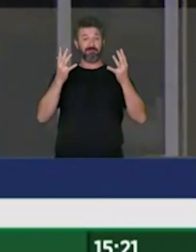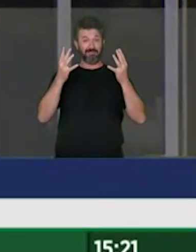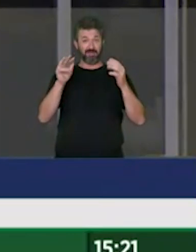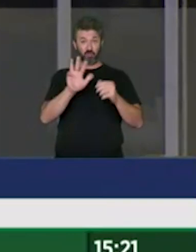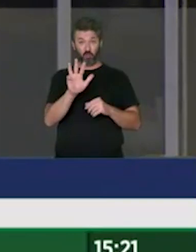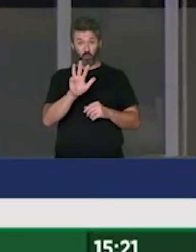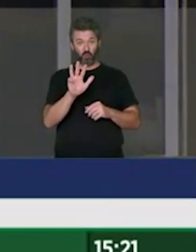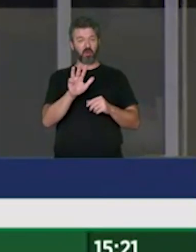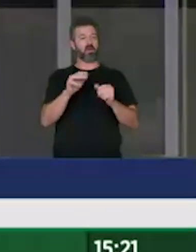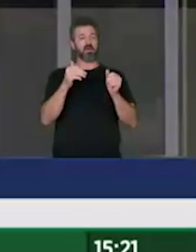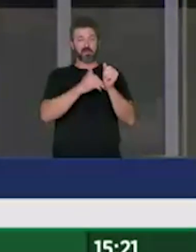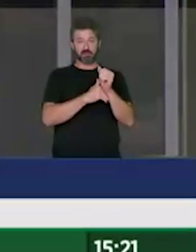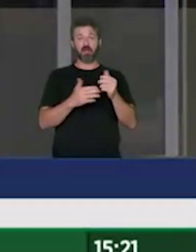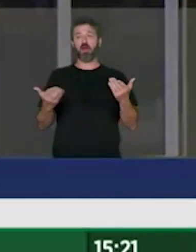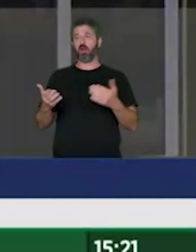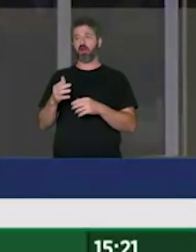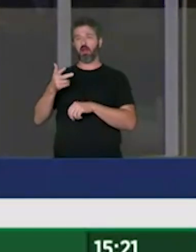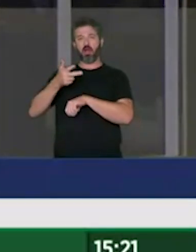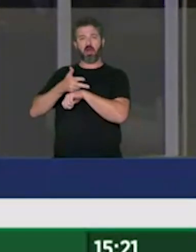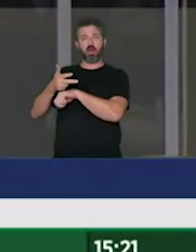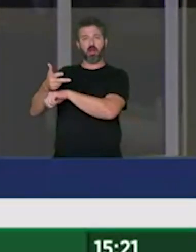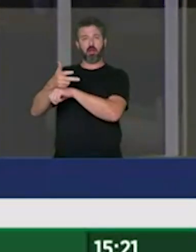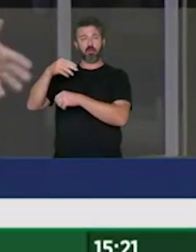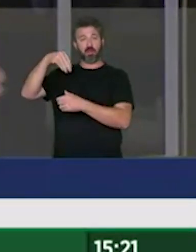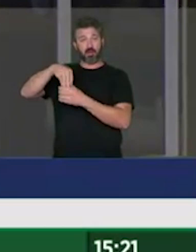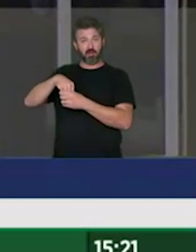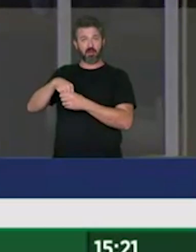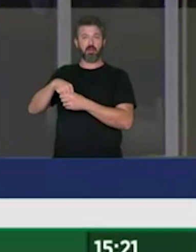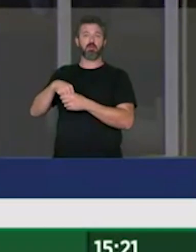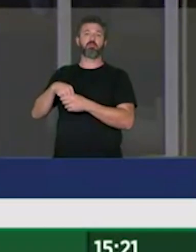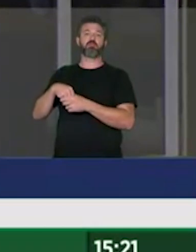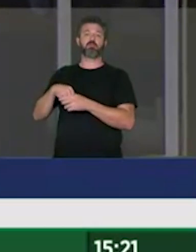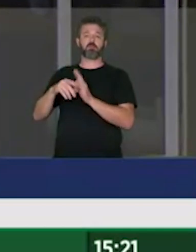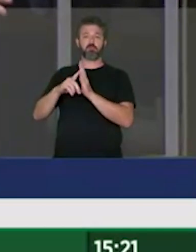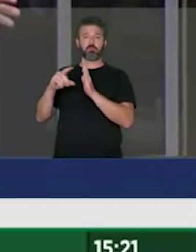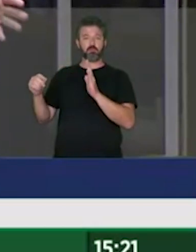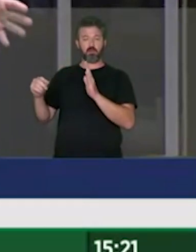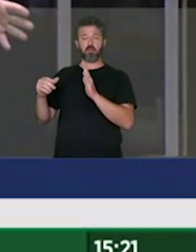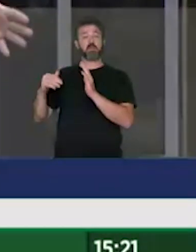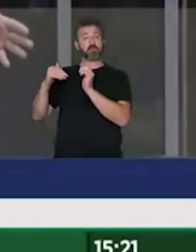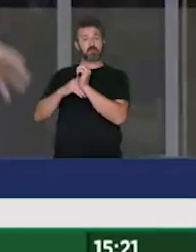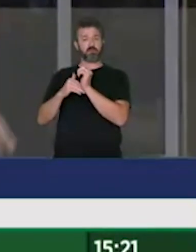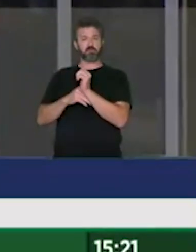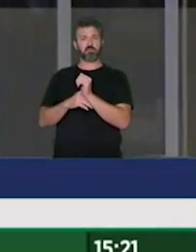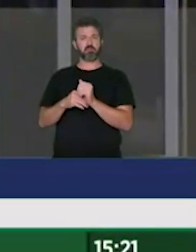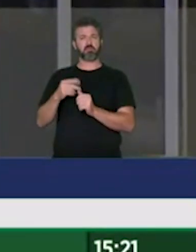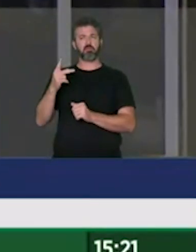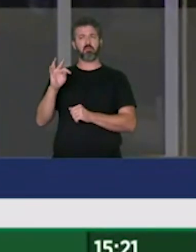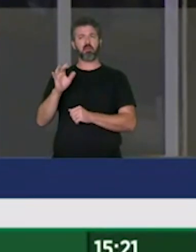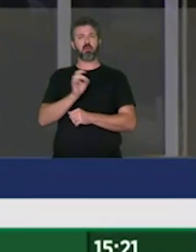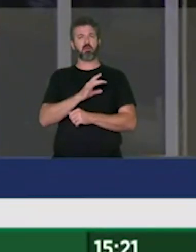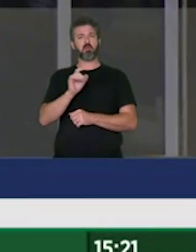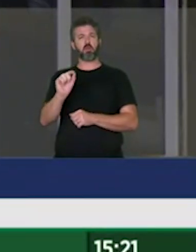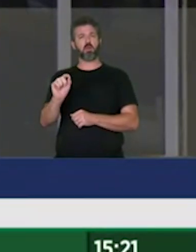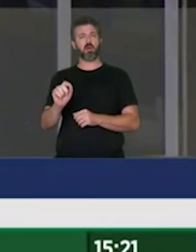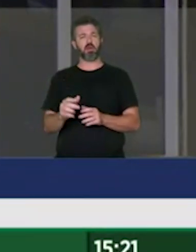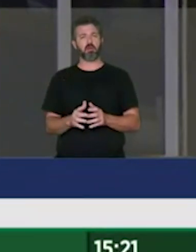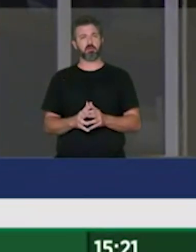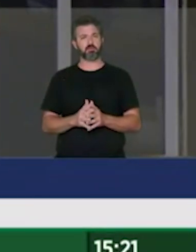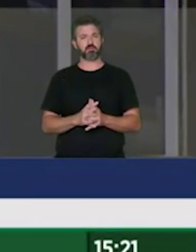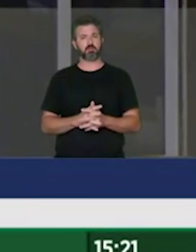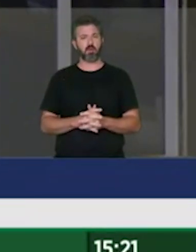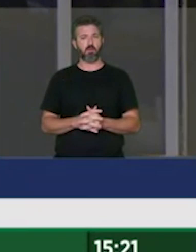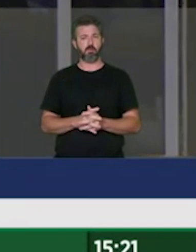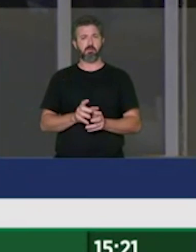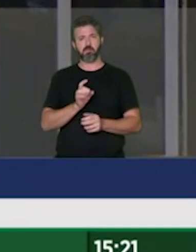sigilo sobre as câmeras de segurança e suas imagens do Palácio do Planalto. O que o PT tem a temer? Tá com